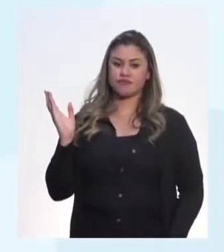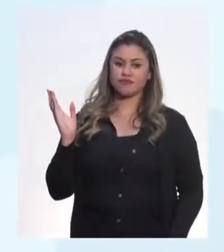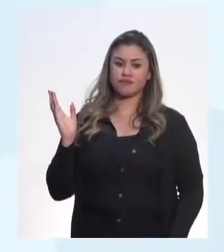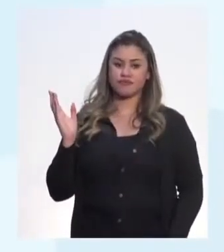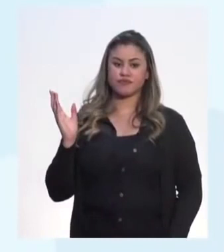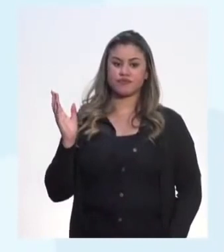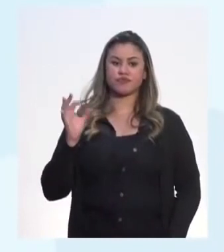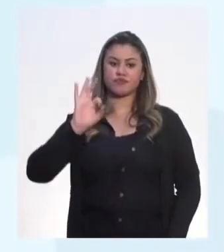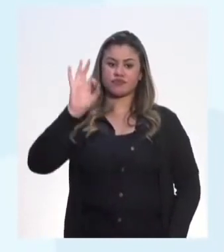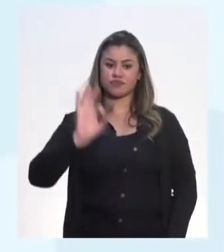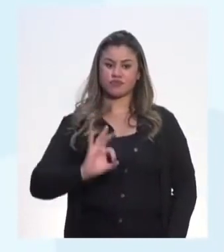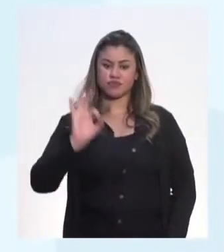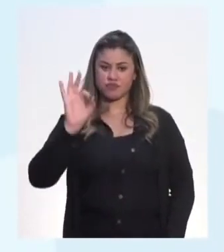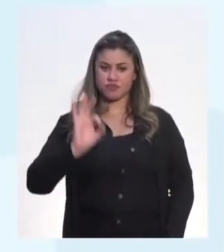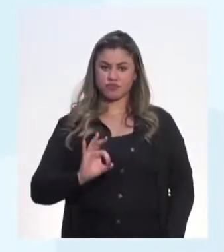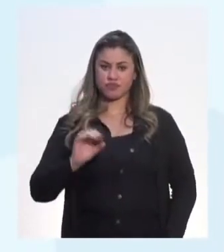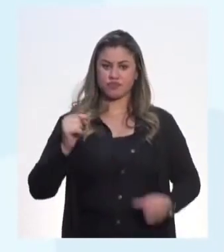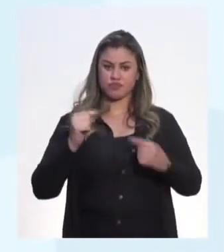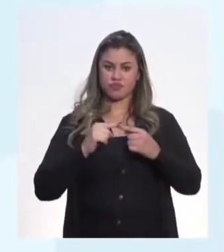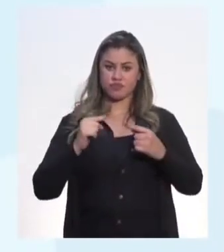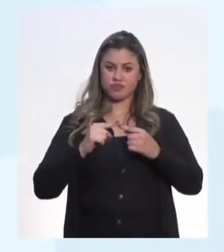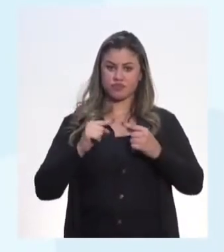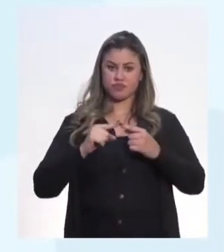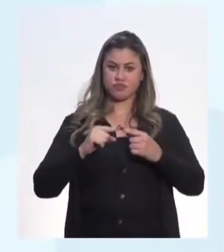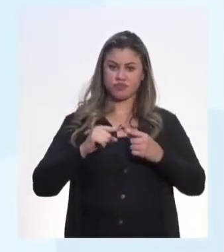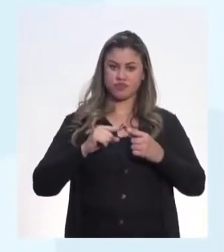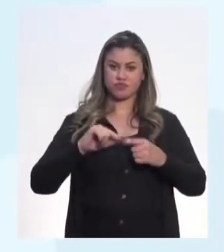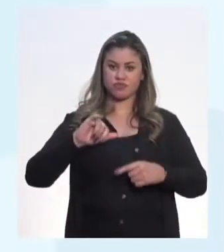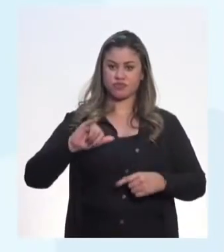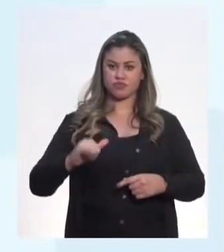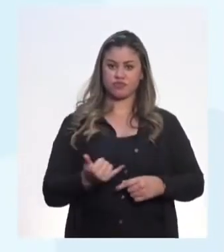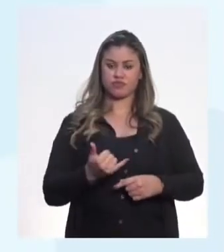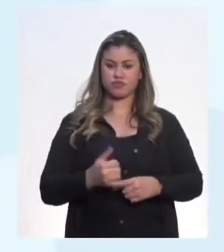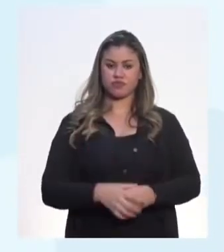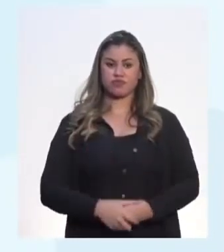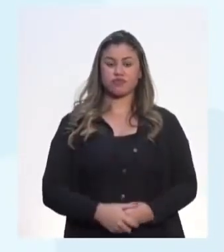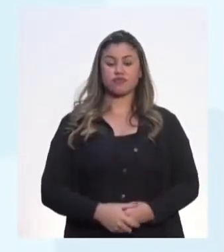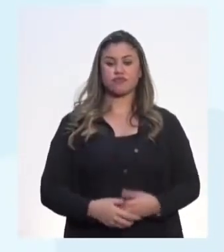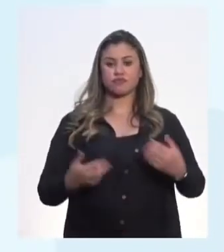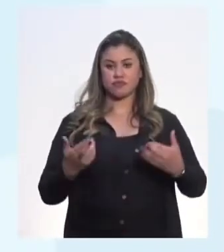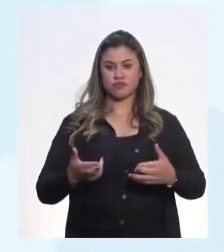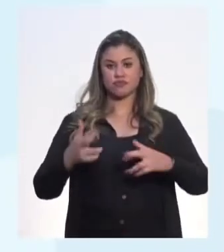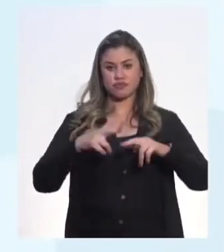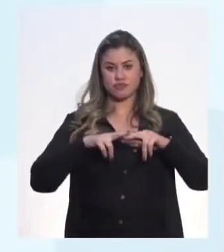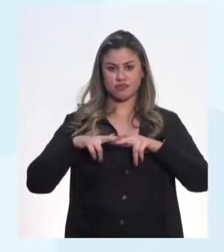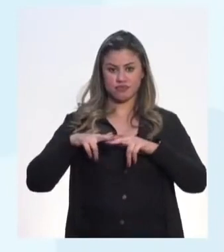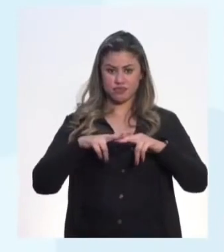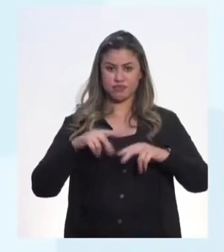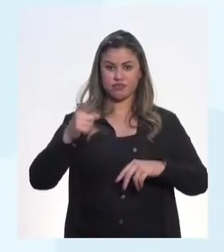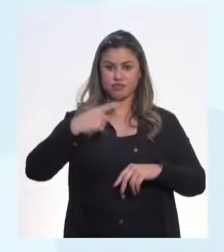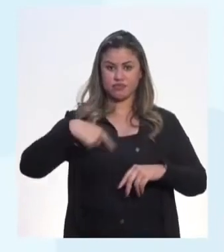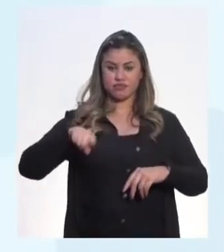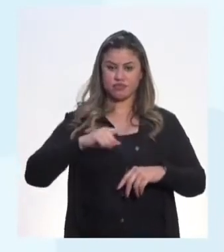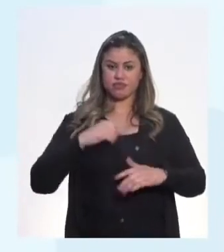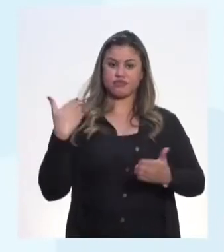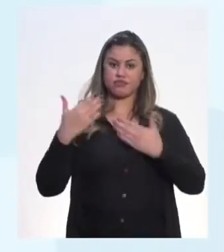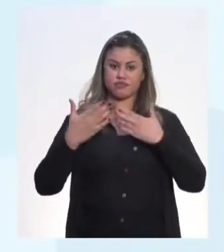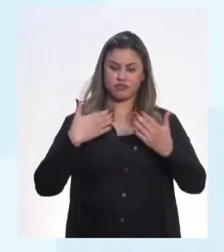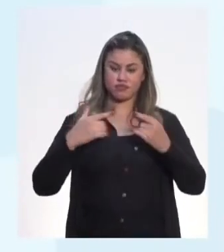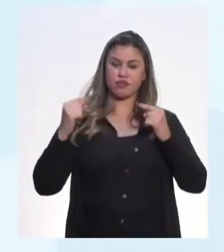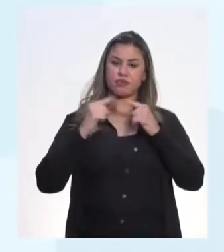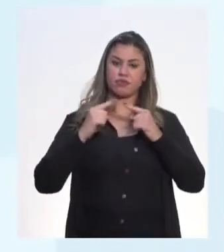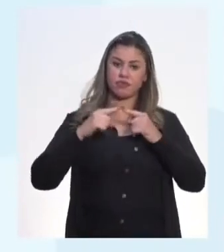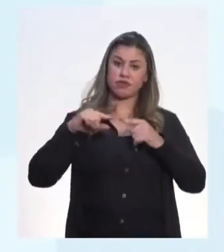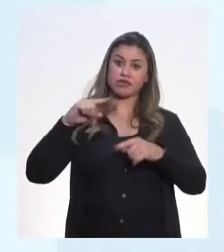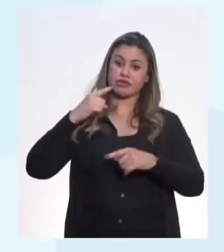percentuais sucessivos então para fazer a retomada do que a gente vem conversando desde a